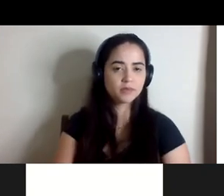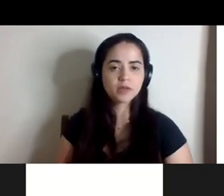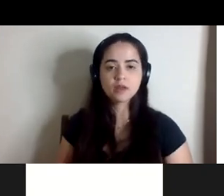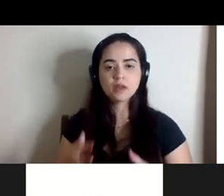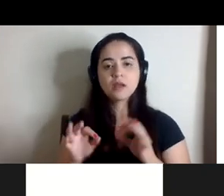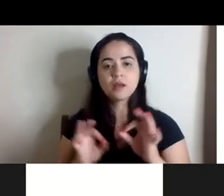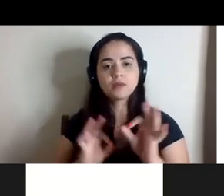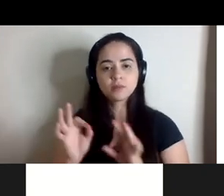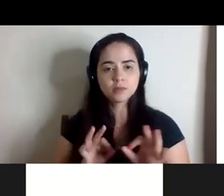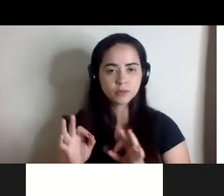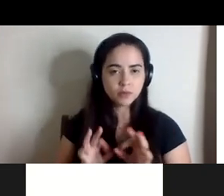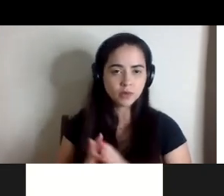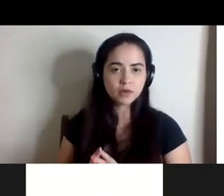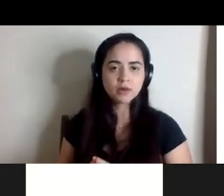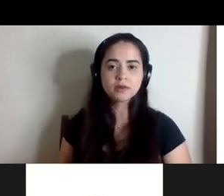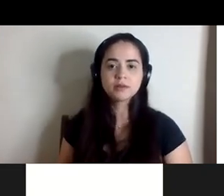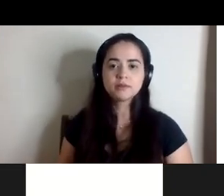esse programa, que é um programa ainda que está